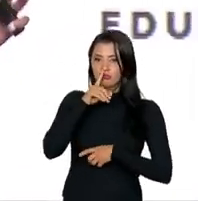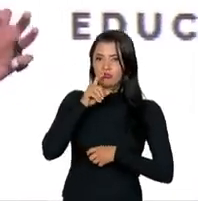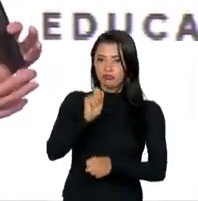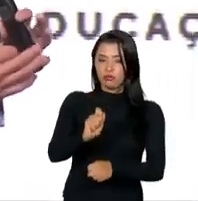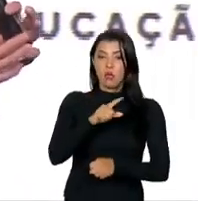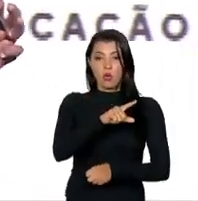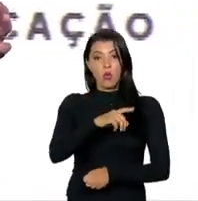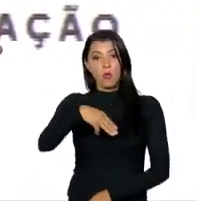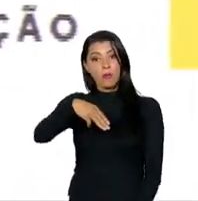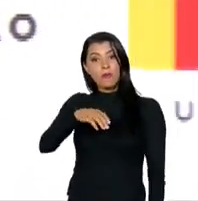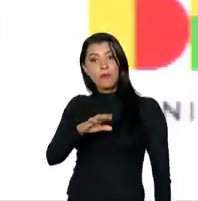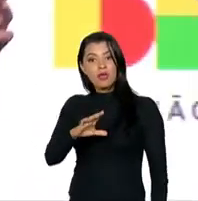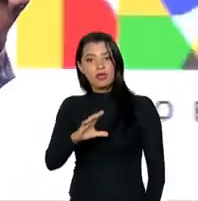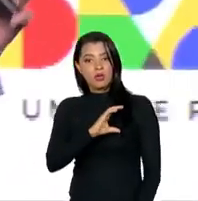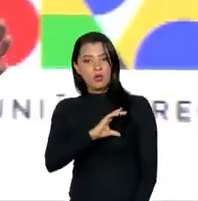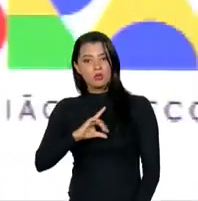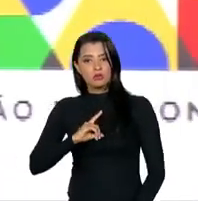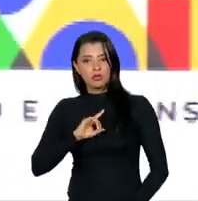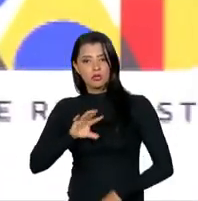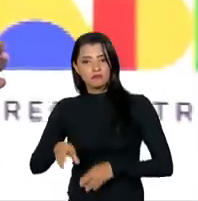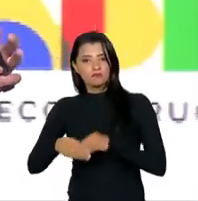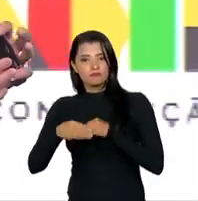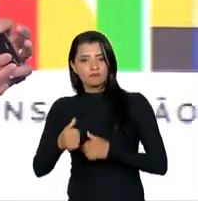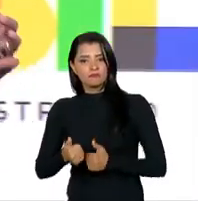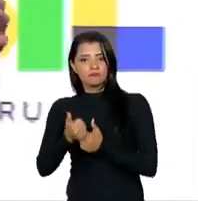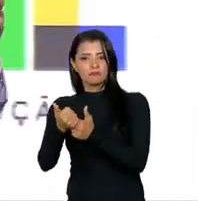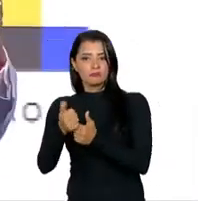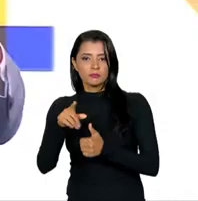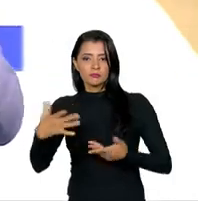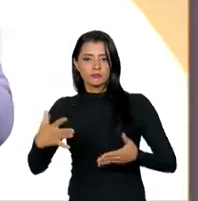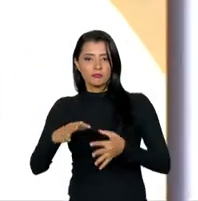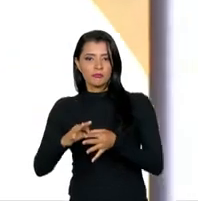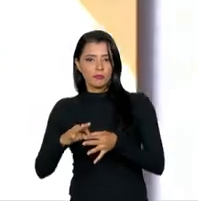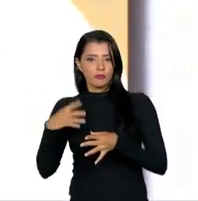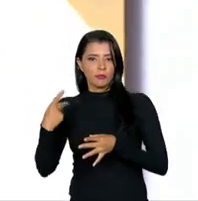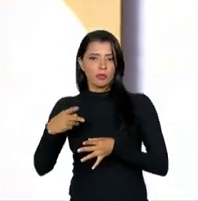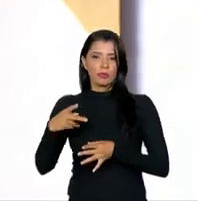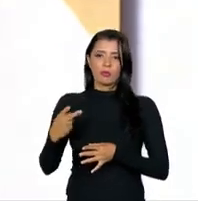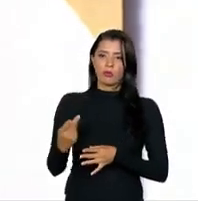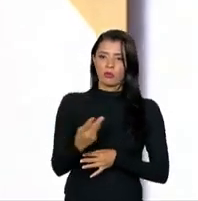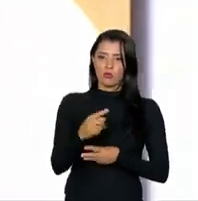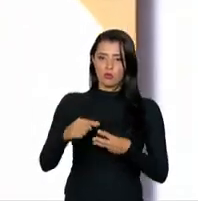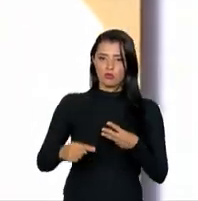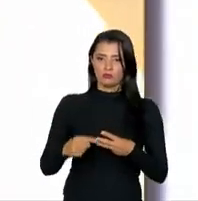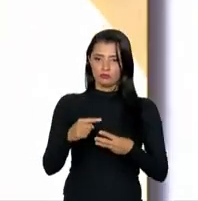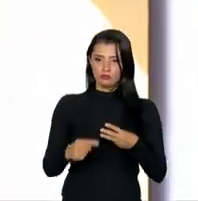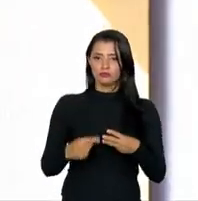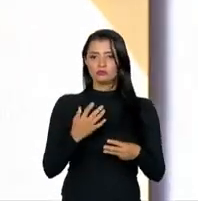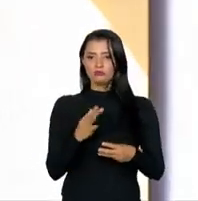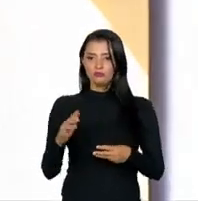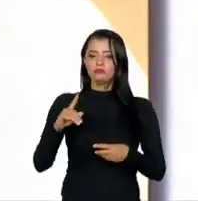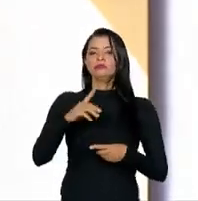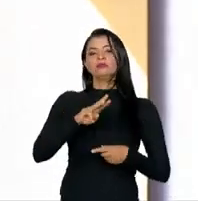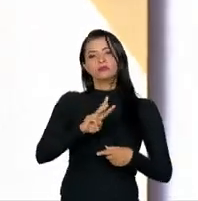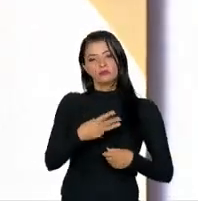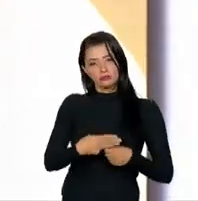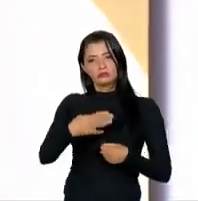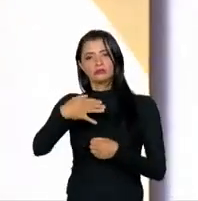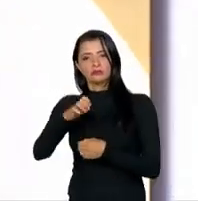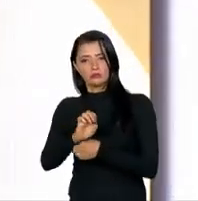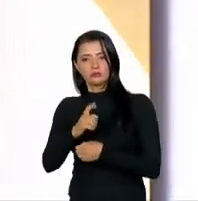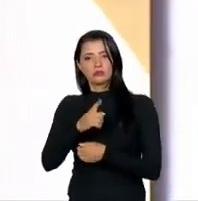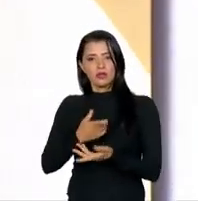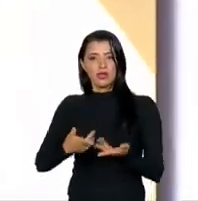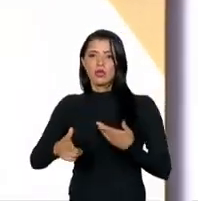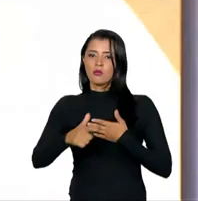MEC é coordenar a política, é ser o agregador, é o elo de ligação entre os três entes federados. Eu acho que esse é o grande papel, o maestro